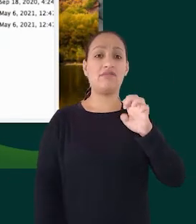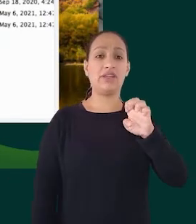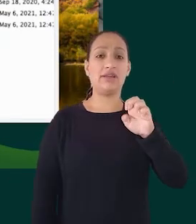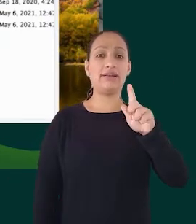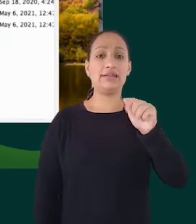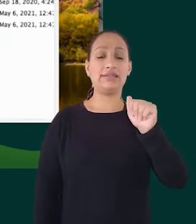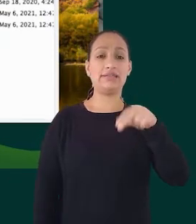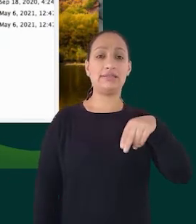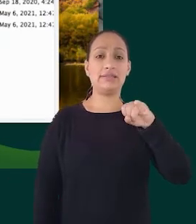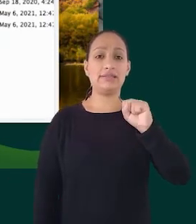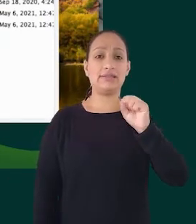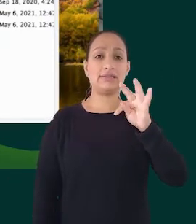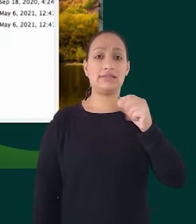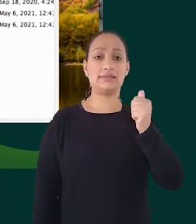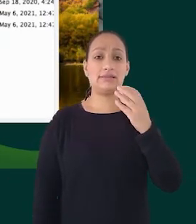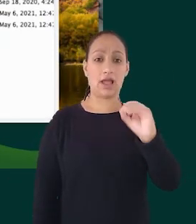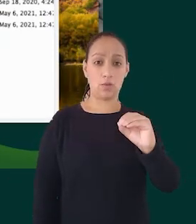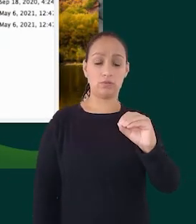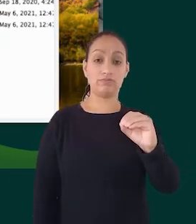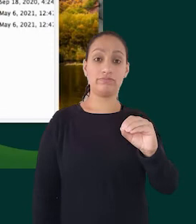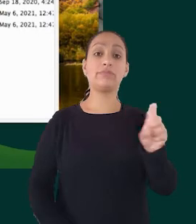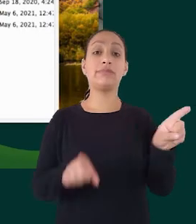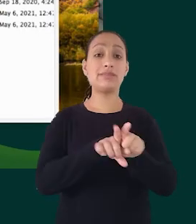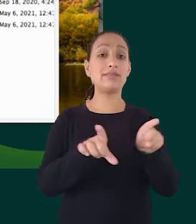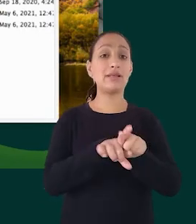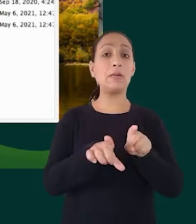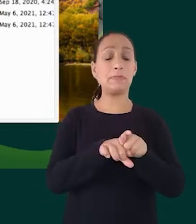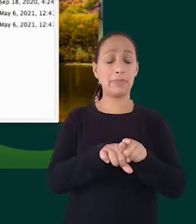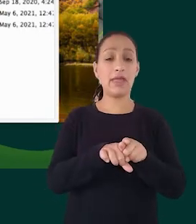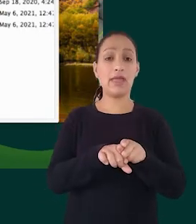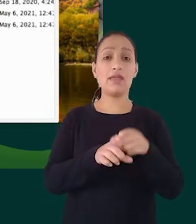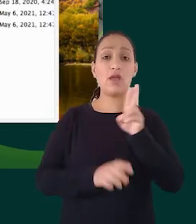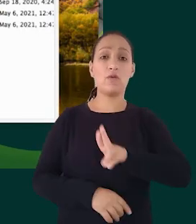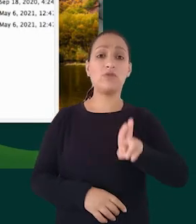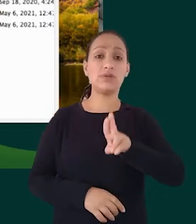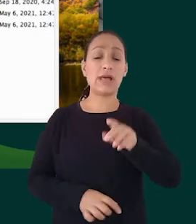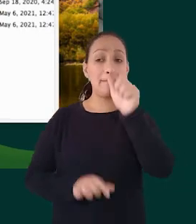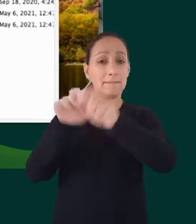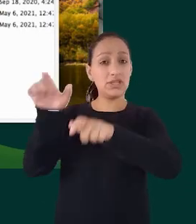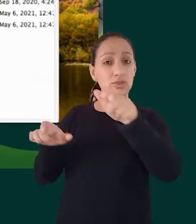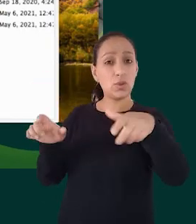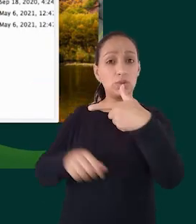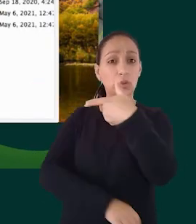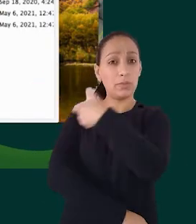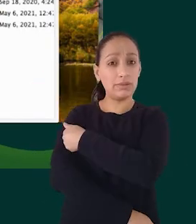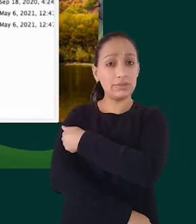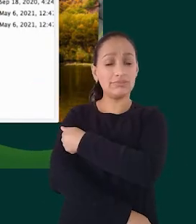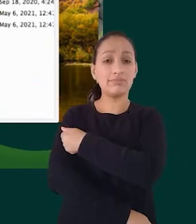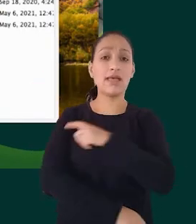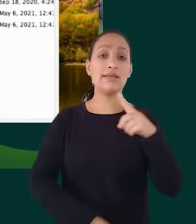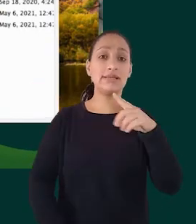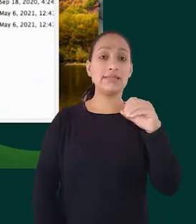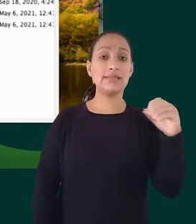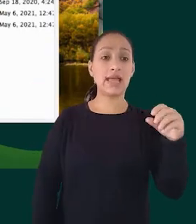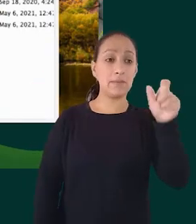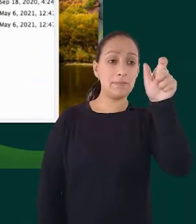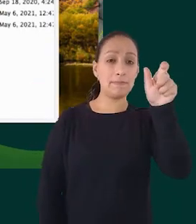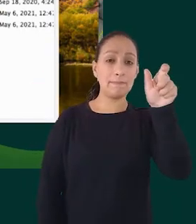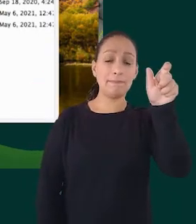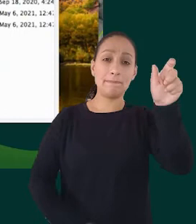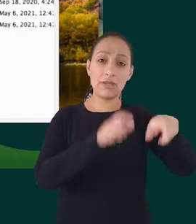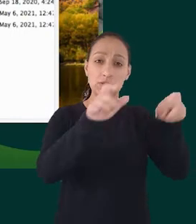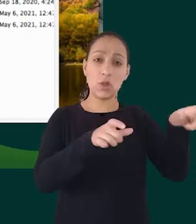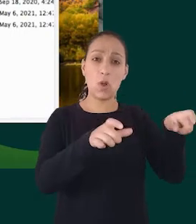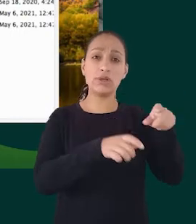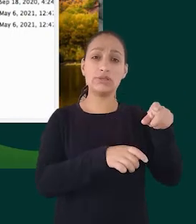Além disso, eu vou pegar as pessoas que foram completamente vacinadas por 100, então o percentual, a quantidade